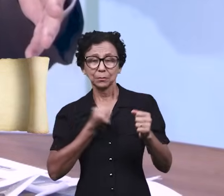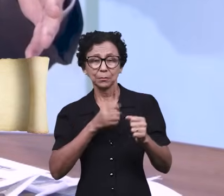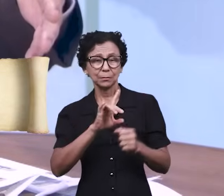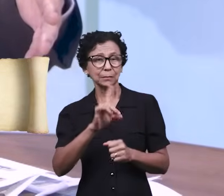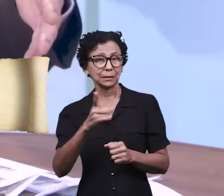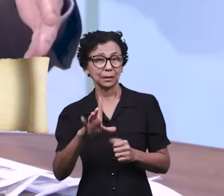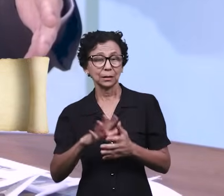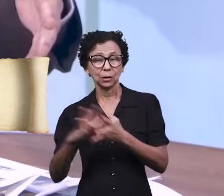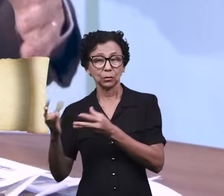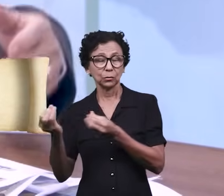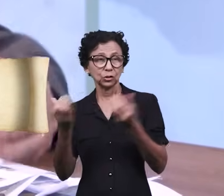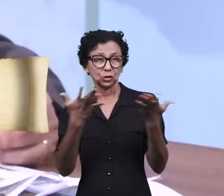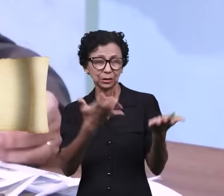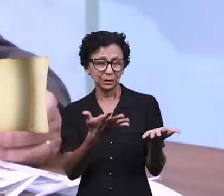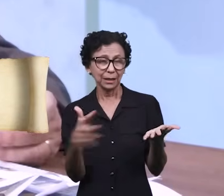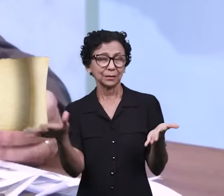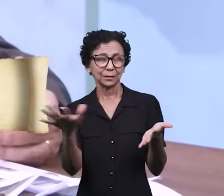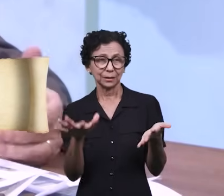neste lugar,